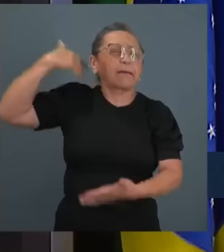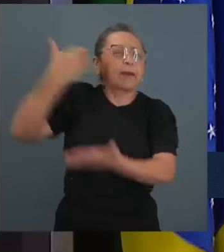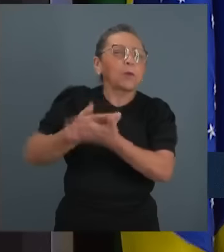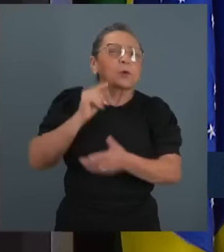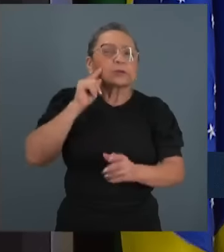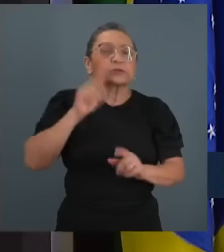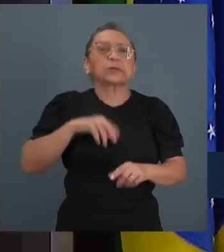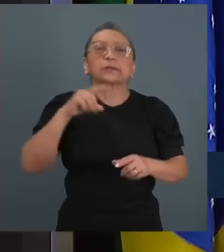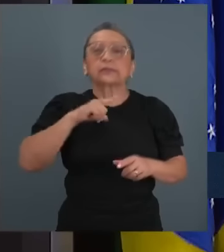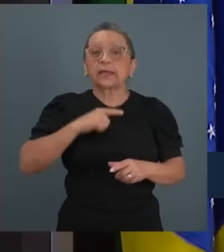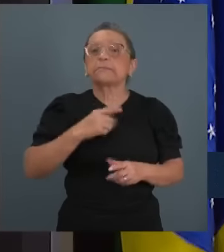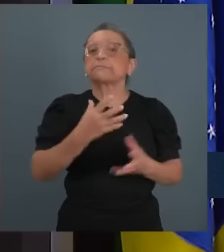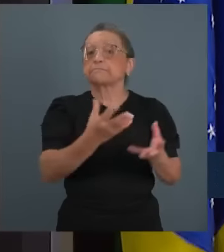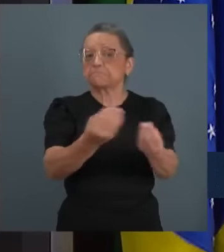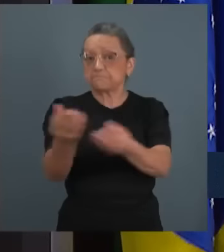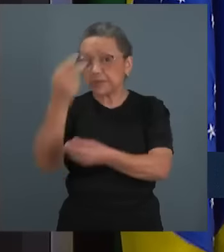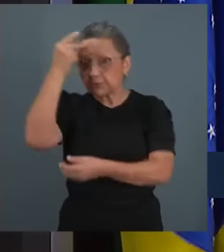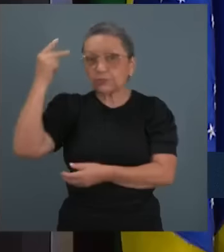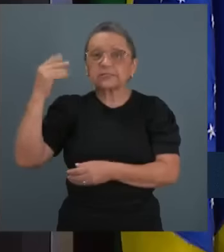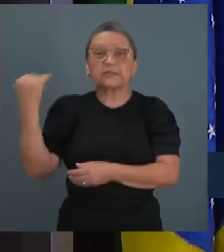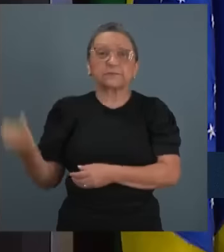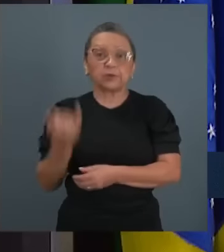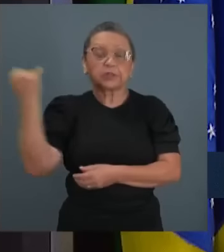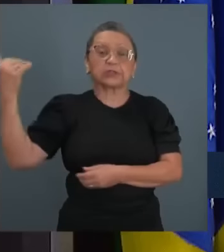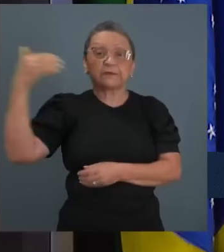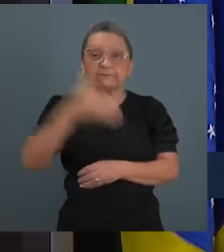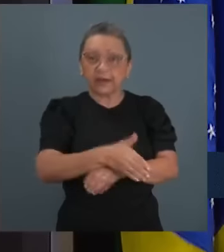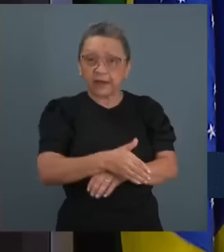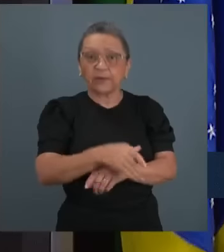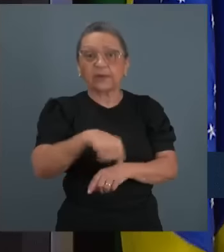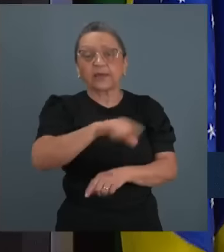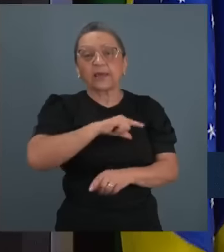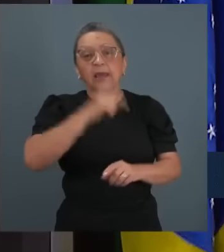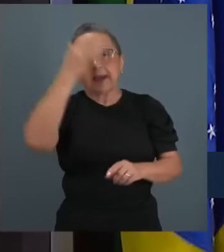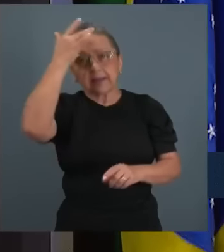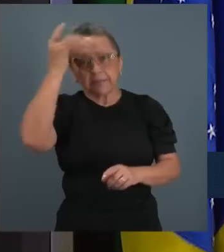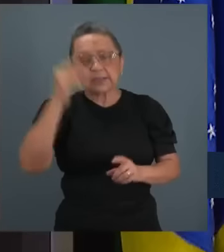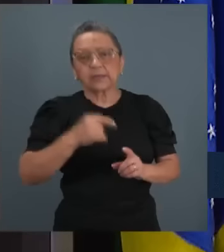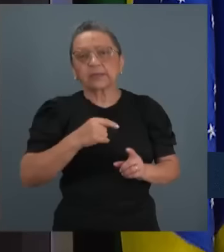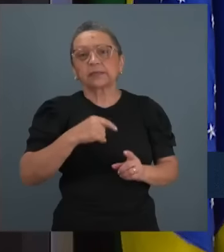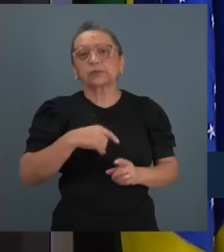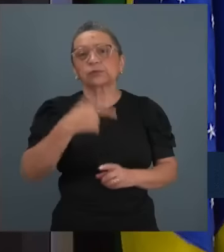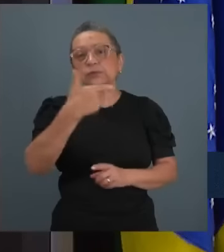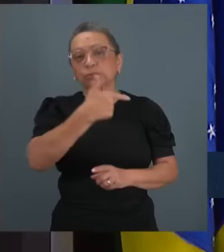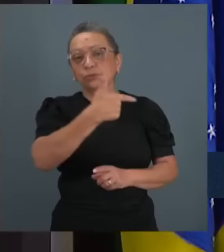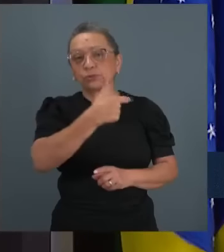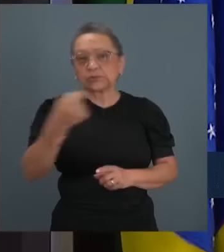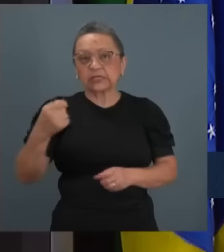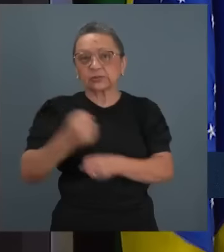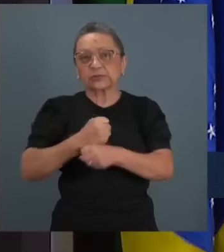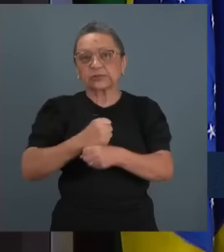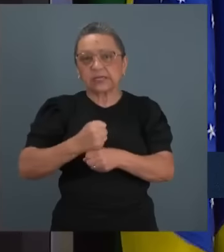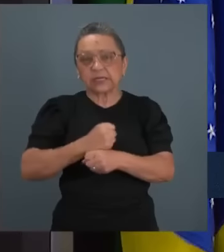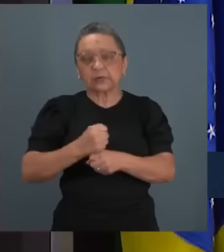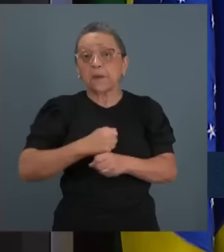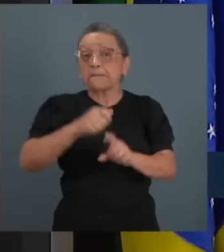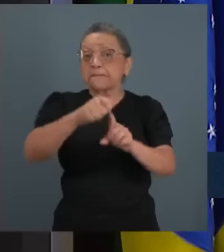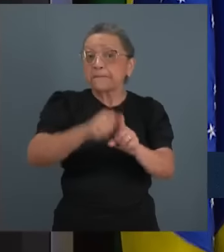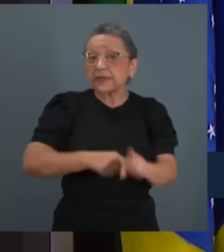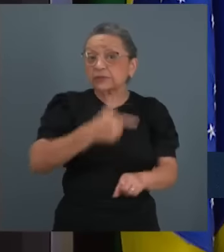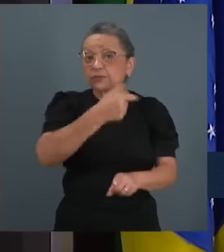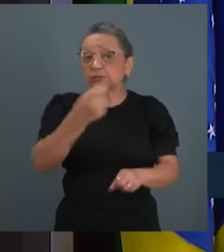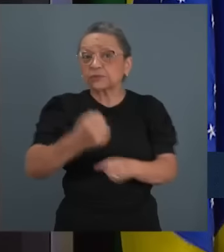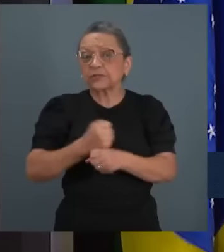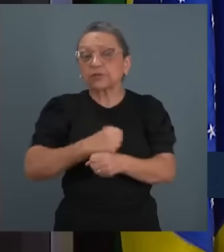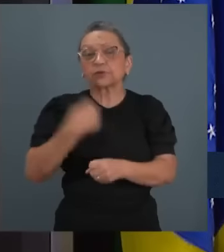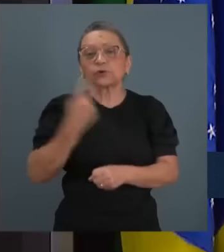Trouxemos grandes historiadores que irão aqui amanhã no bicentenário, no mês do bicentenário